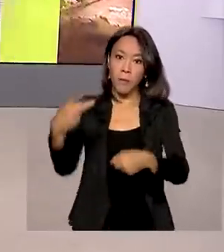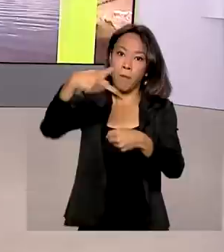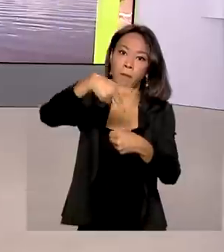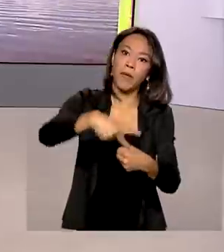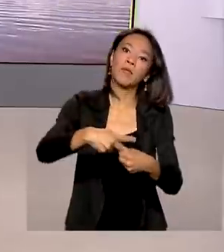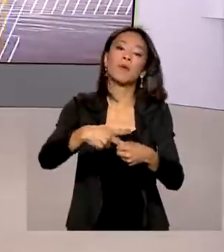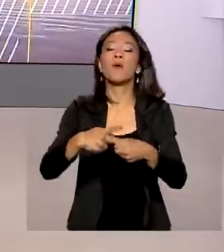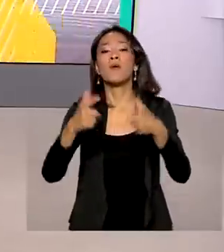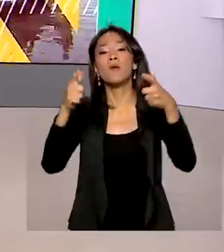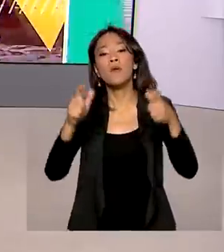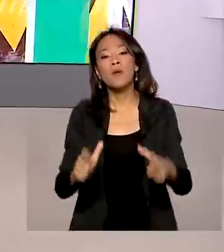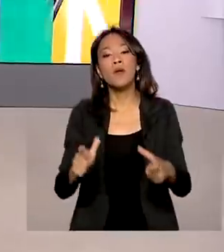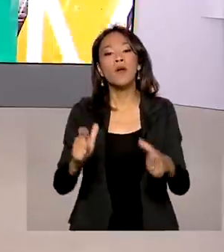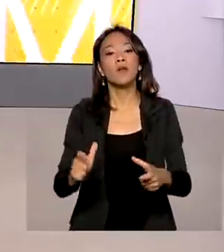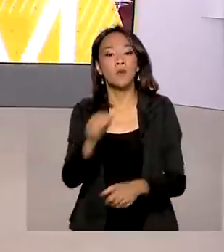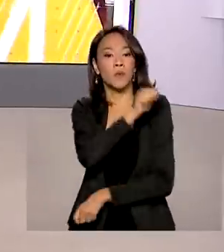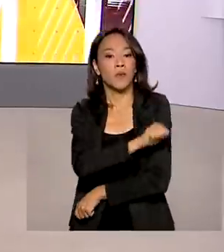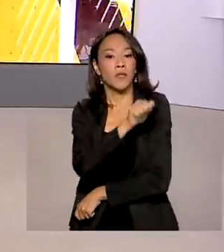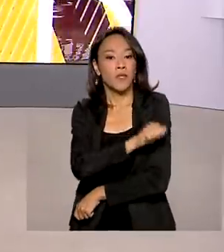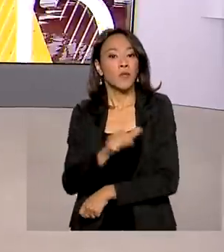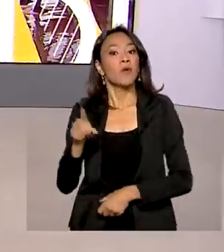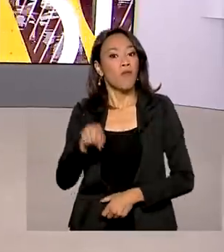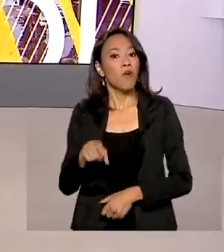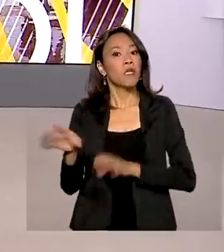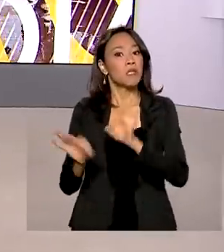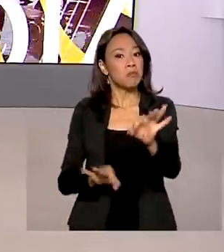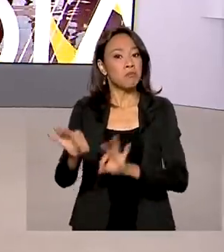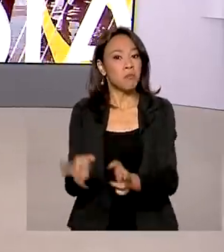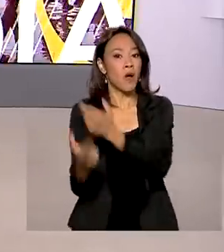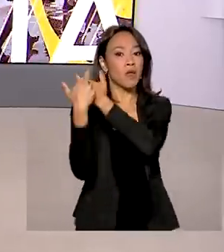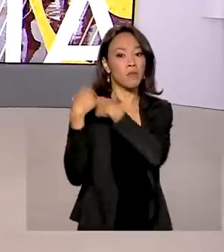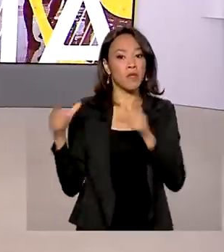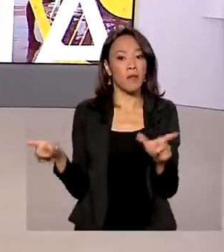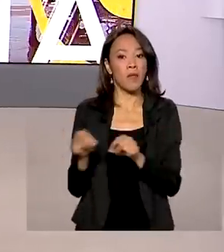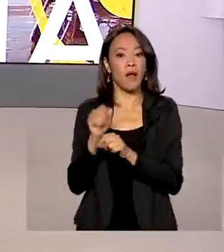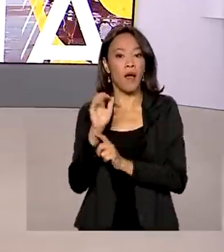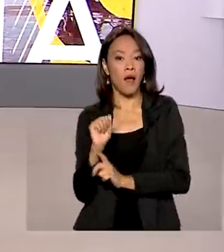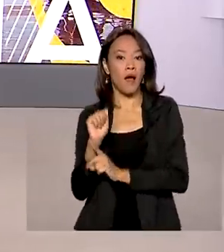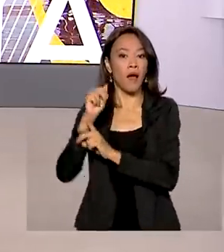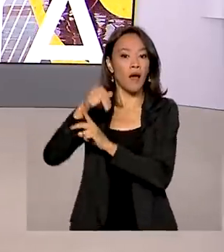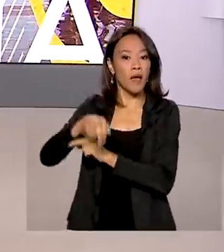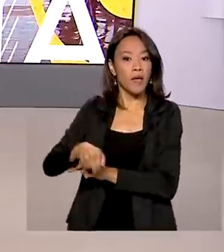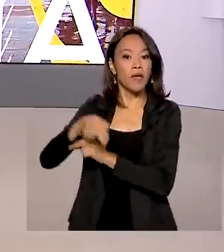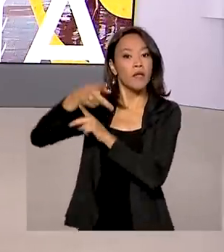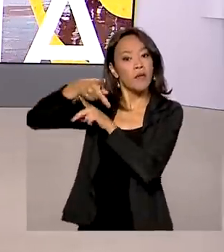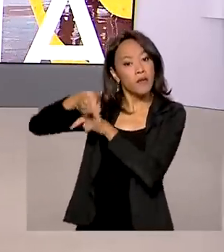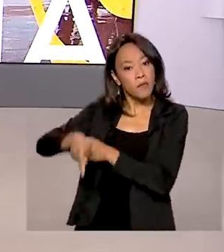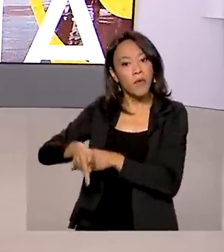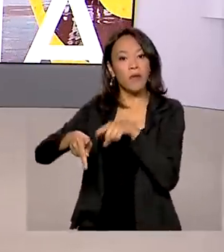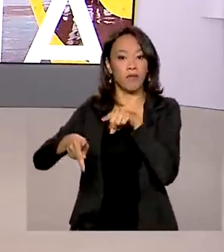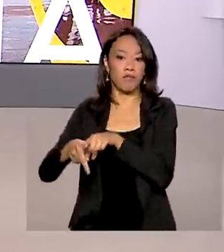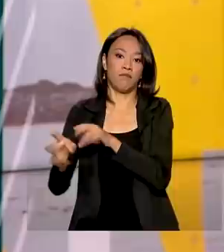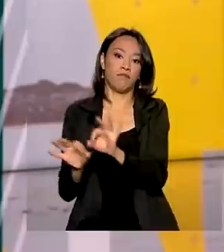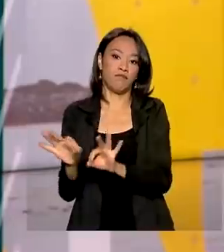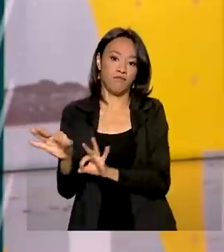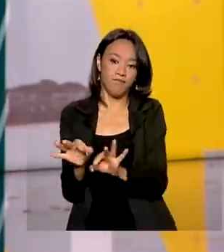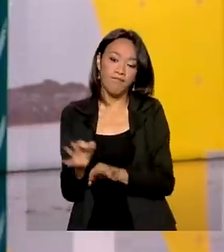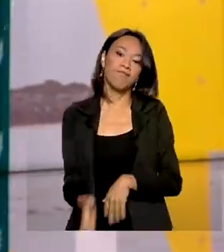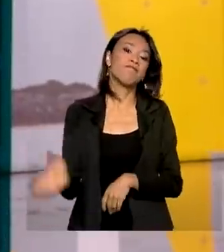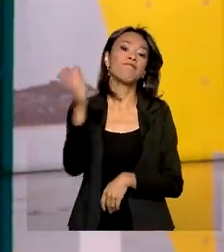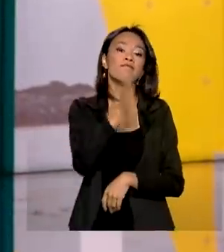17ª rodada de licitações realizadas pela MP Agência Nacional de petróleo gás natural e biocombustíveis